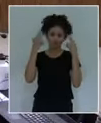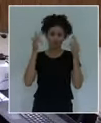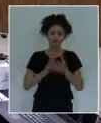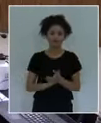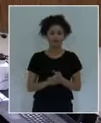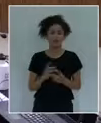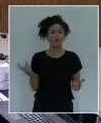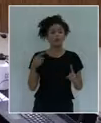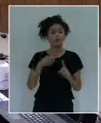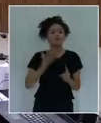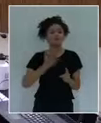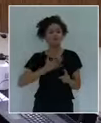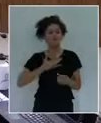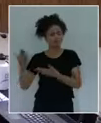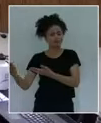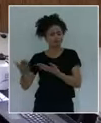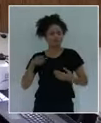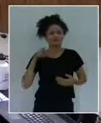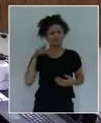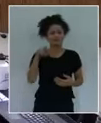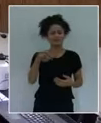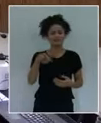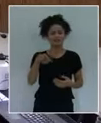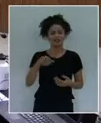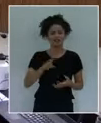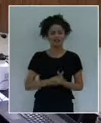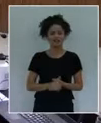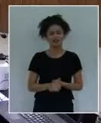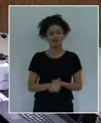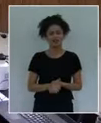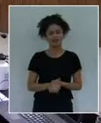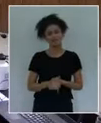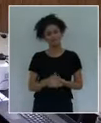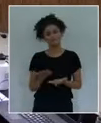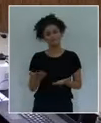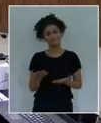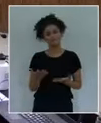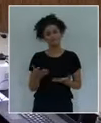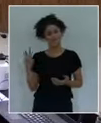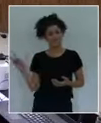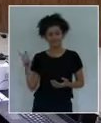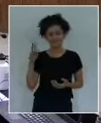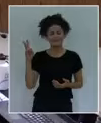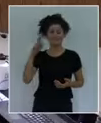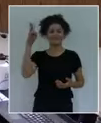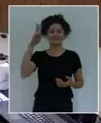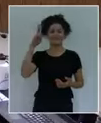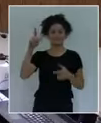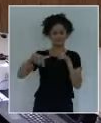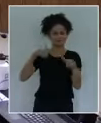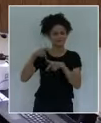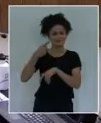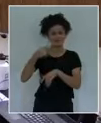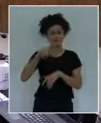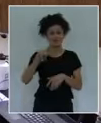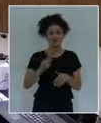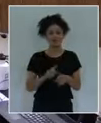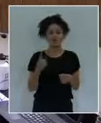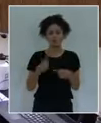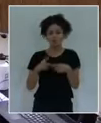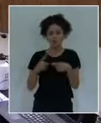convidar você aqui, é lógico, com a aprovação dos demais vereadores, é para valorizar o seu serviço, porque seu serviço é